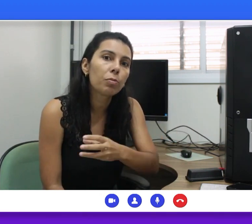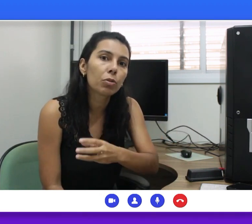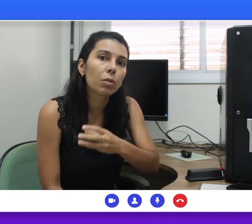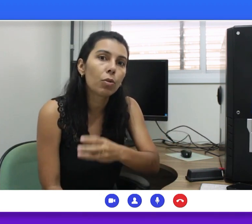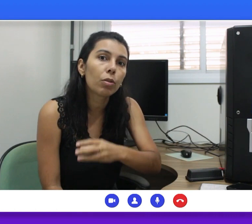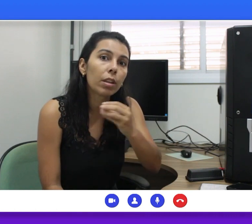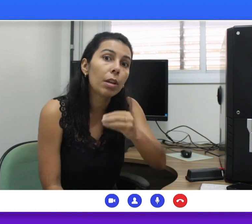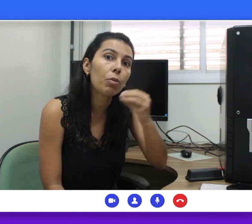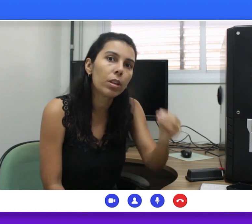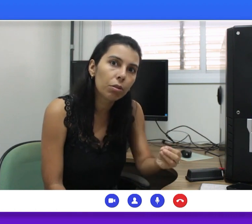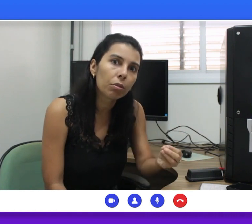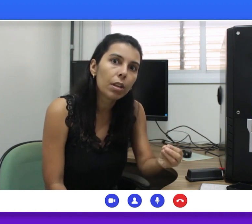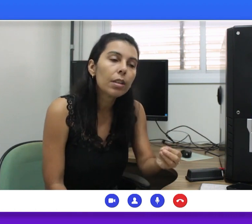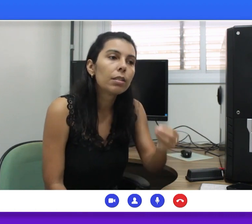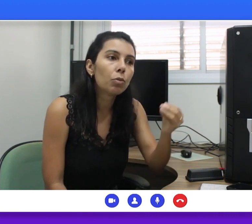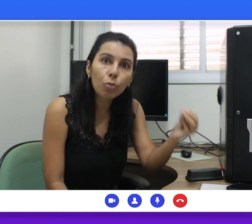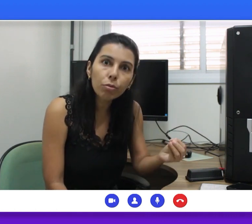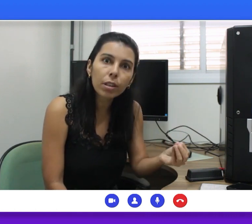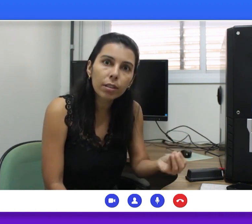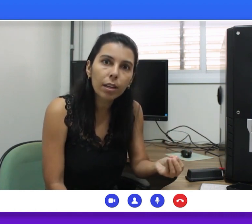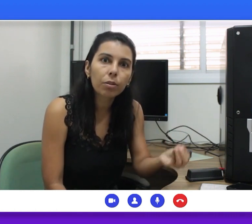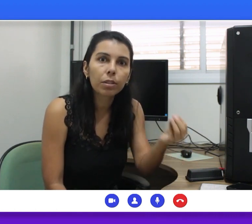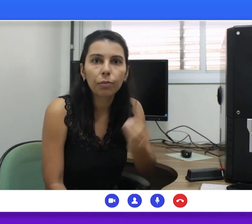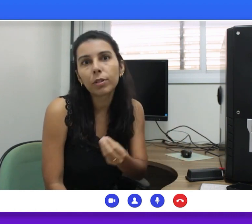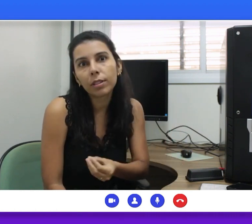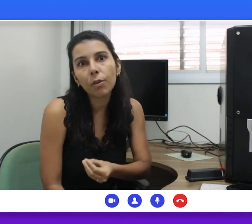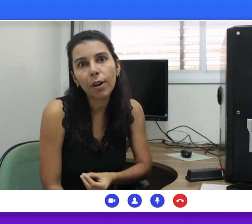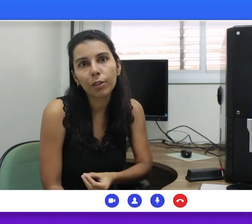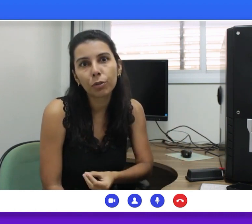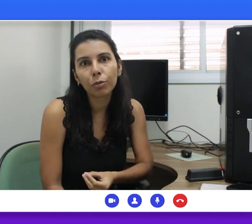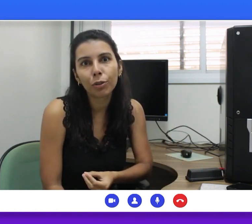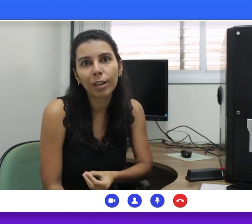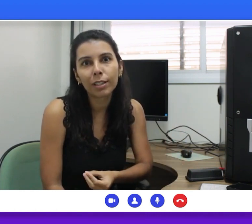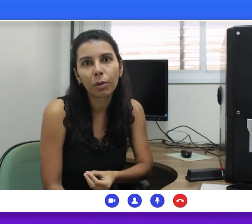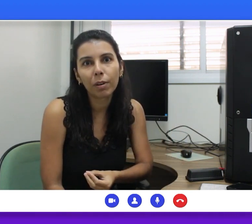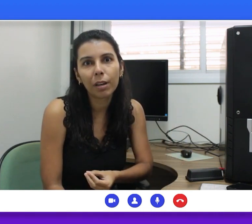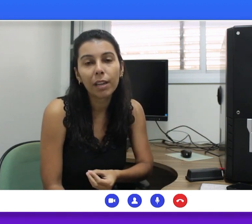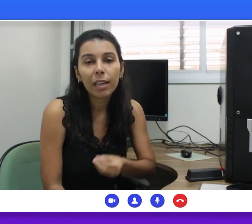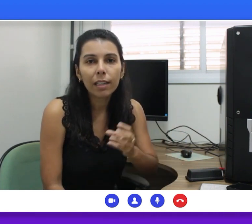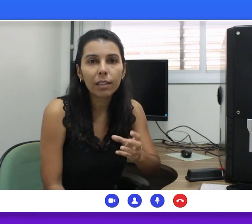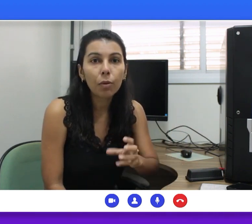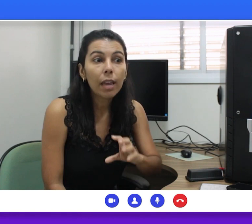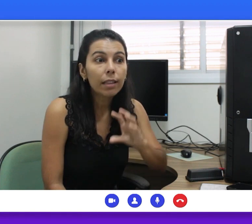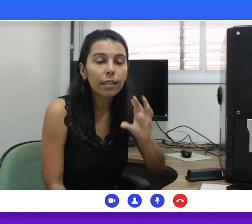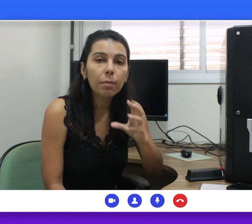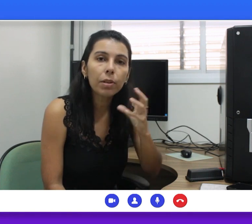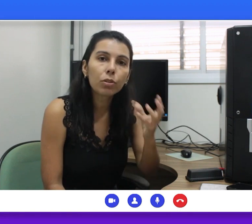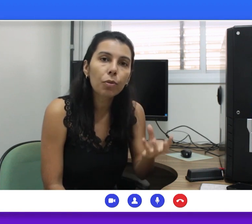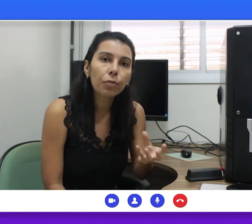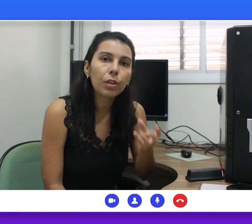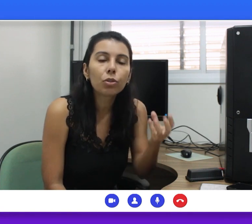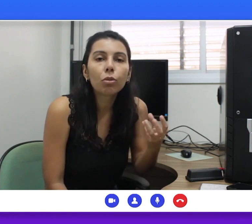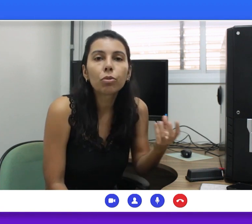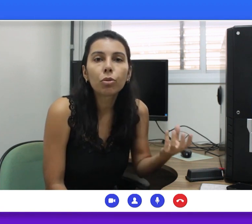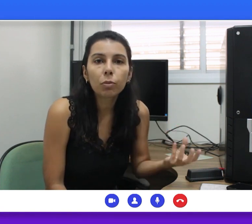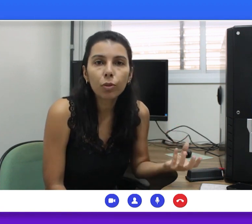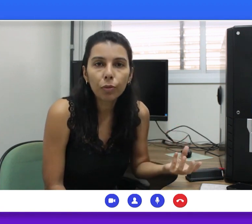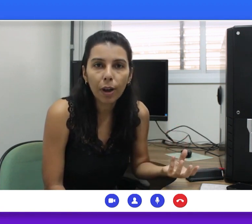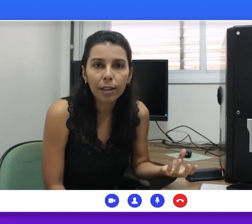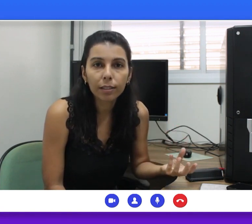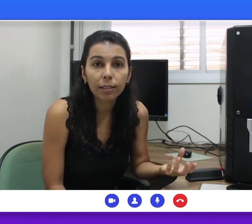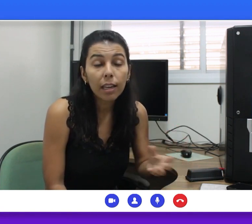quantidade de pessoas que morreu teria morrido no mundo inteiro se fosse tão fácil solucionar esse problema? Então, sempre desconfie em